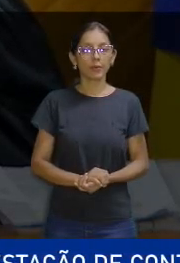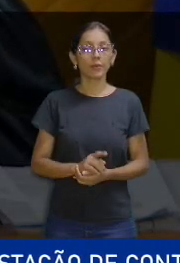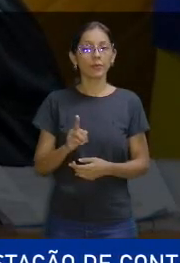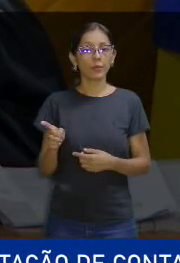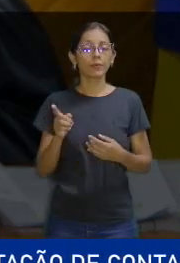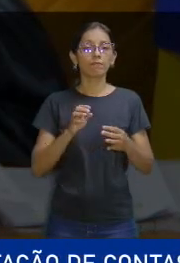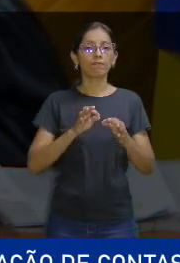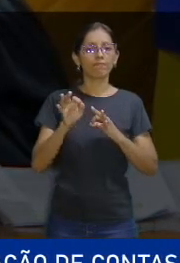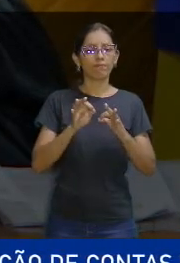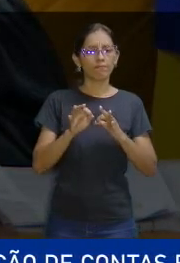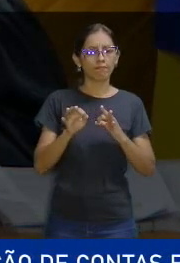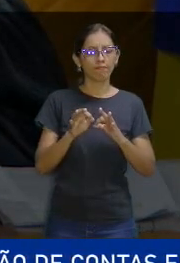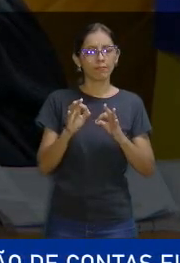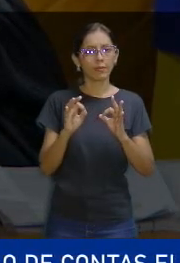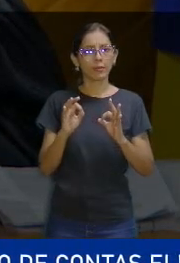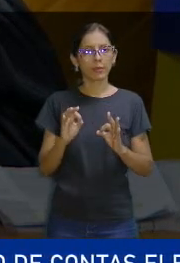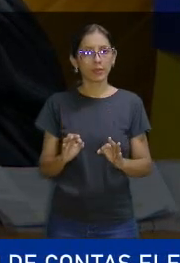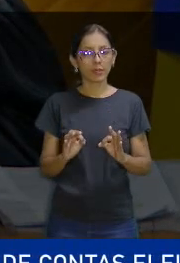irregularidade, que atinge